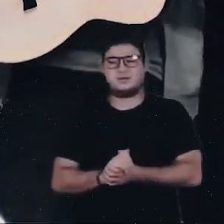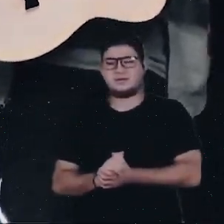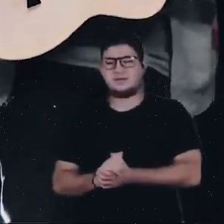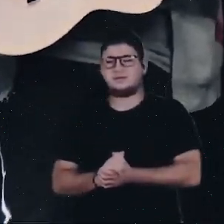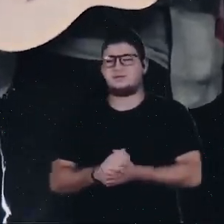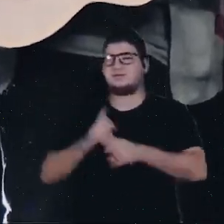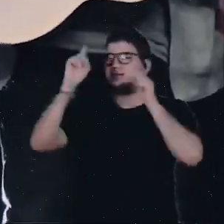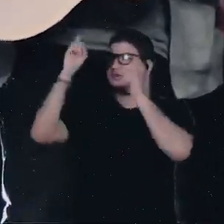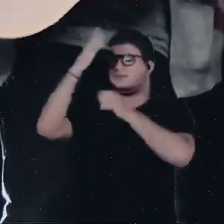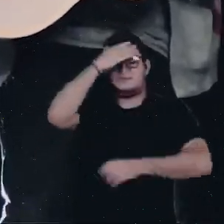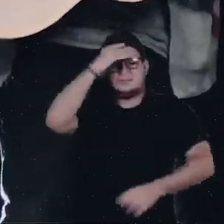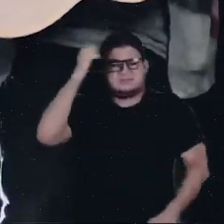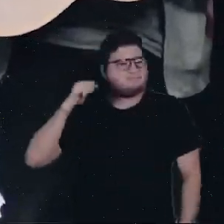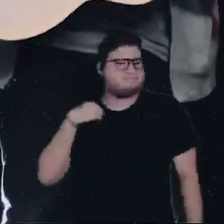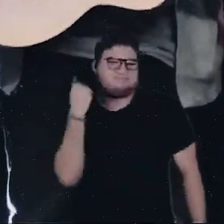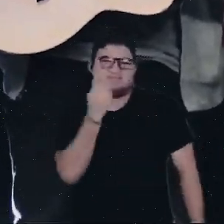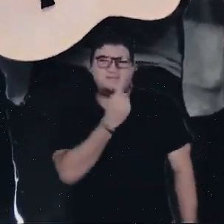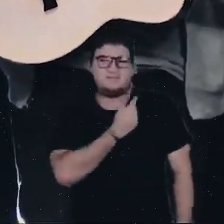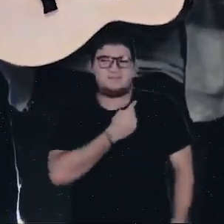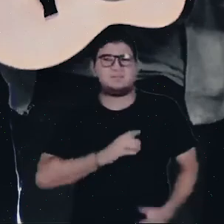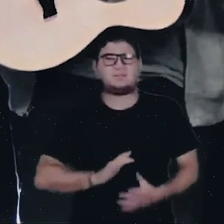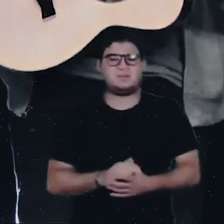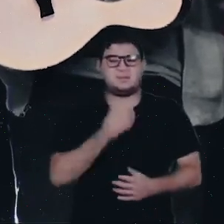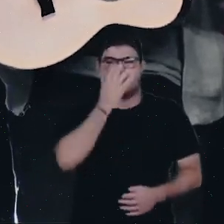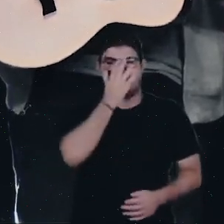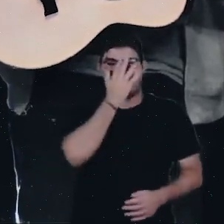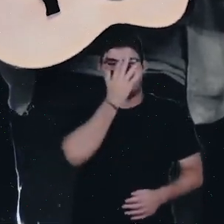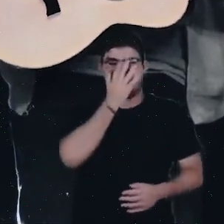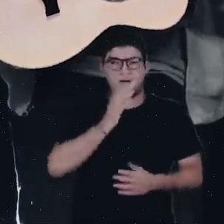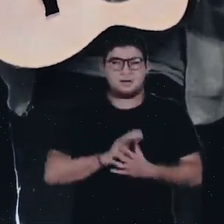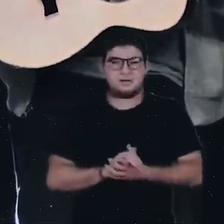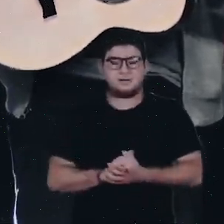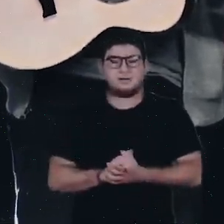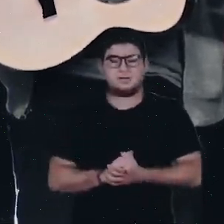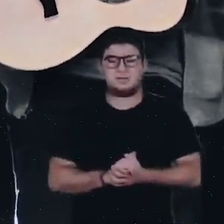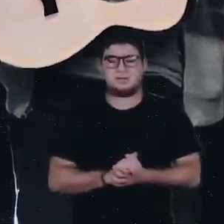Deus não se esquece da gente, mas infelizmente muitas vezes